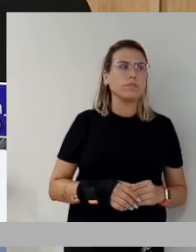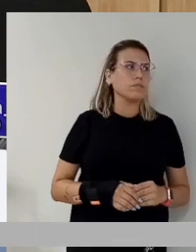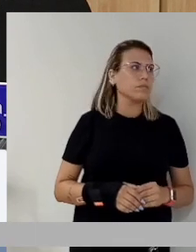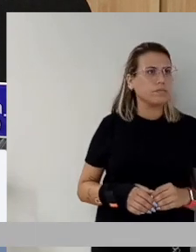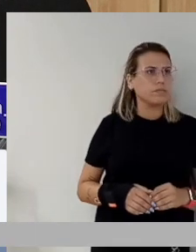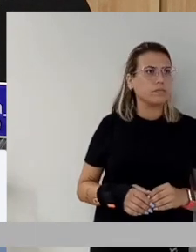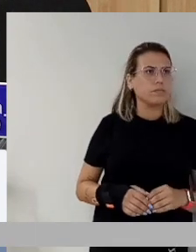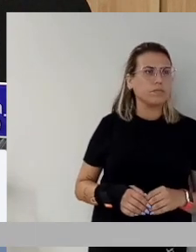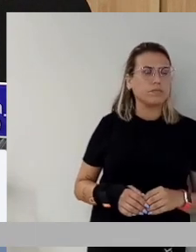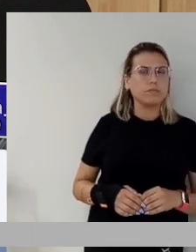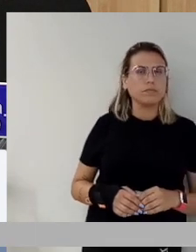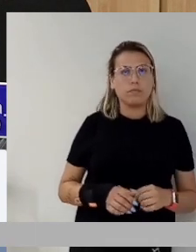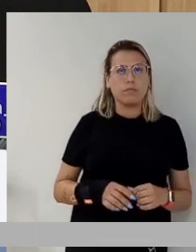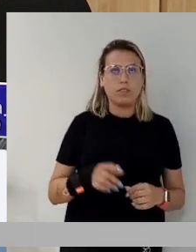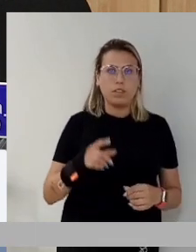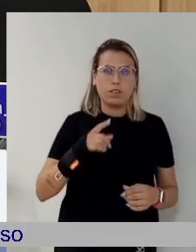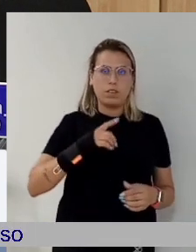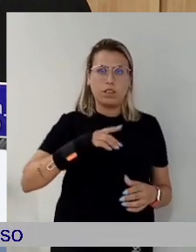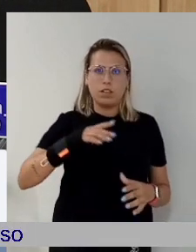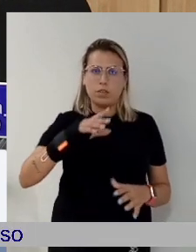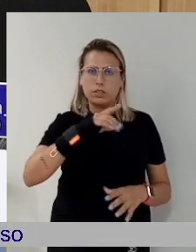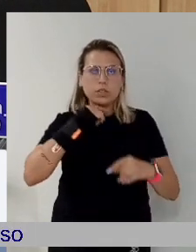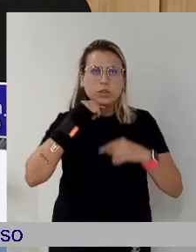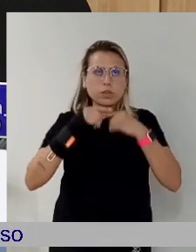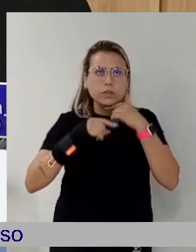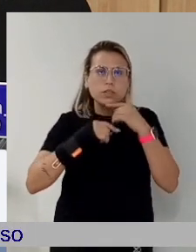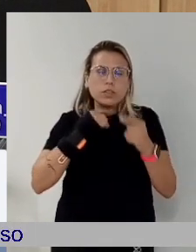contempladas Alguém tem dúvida